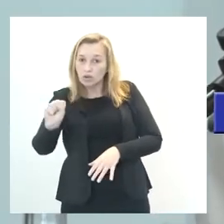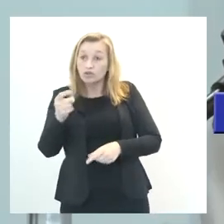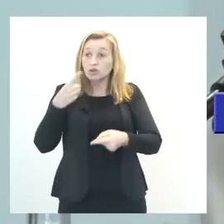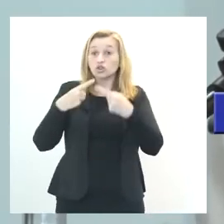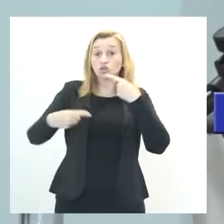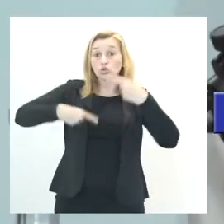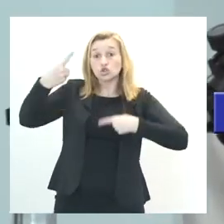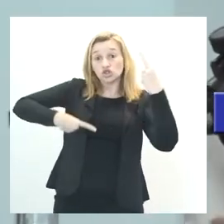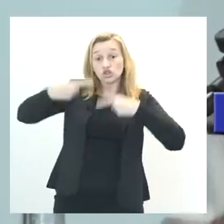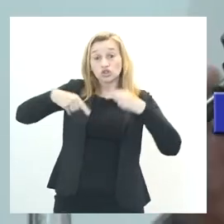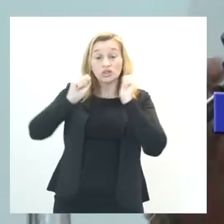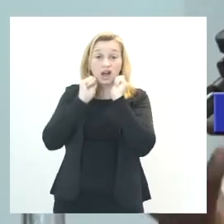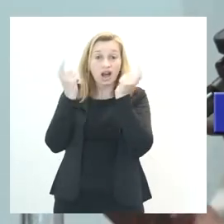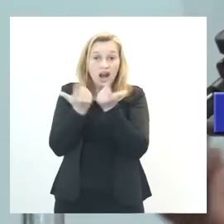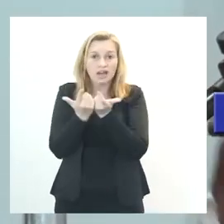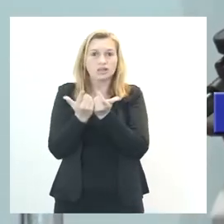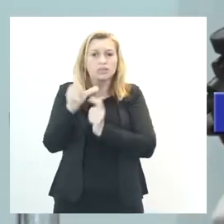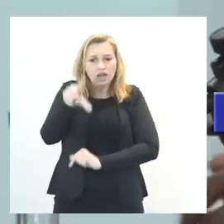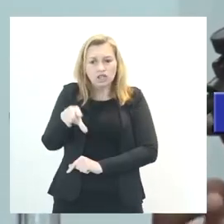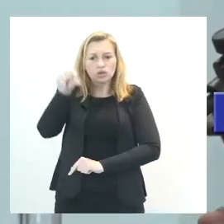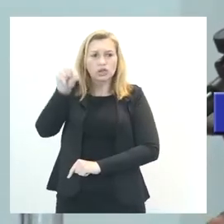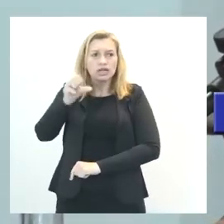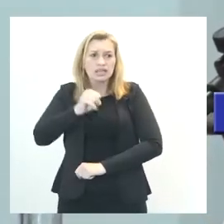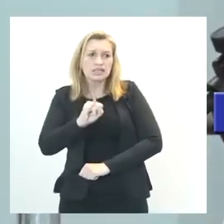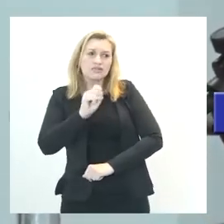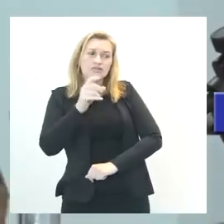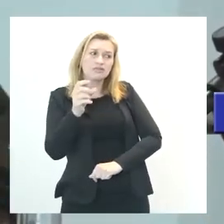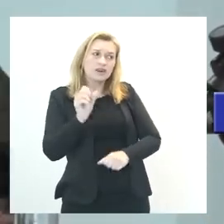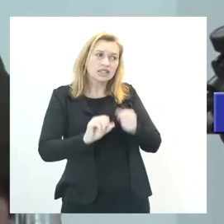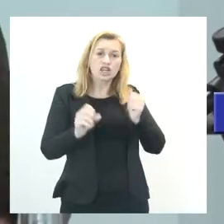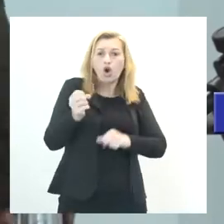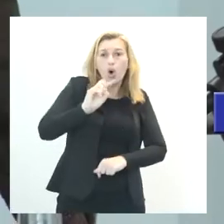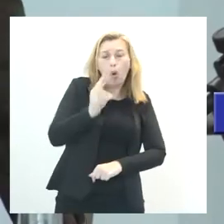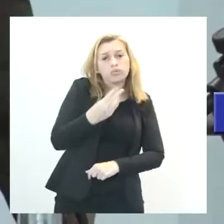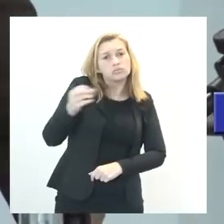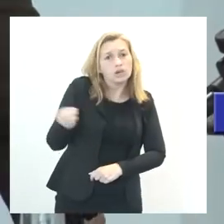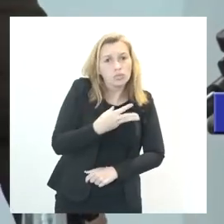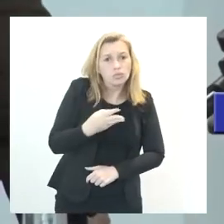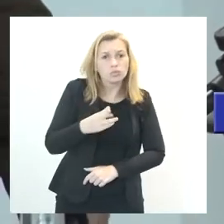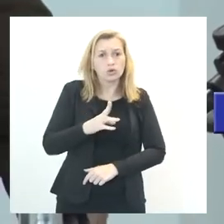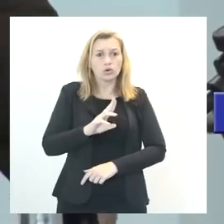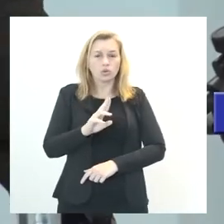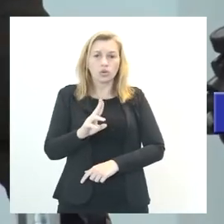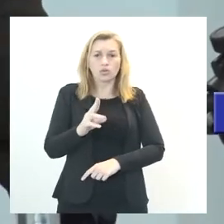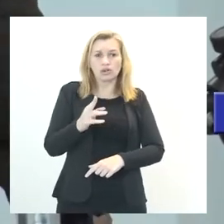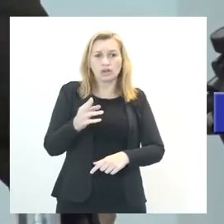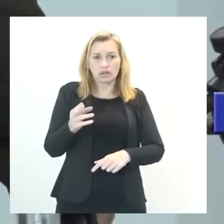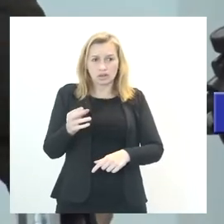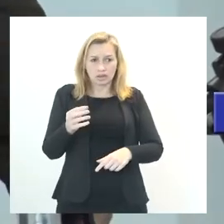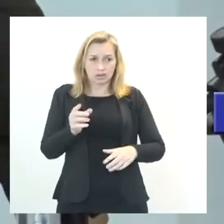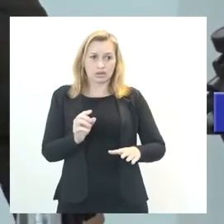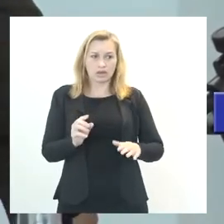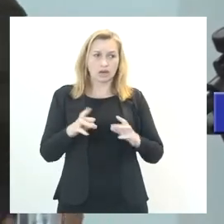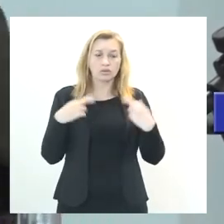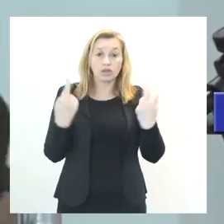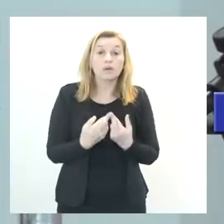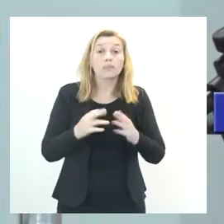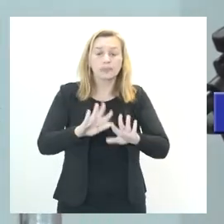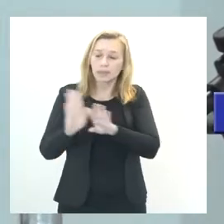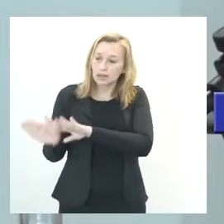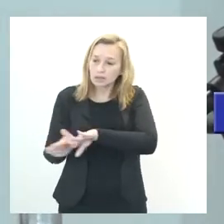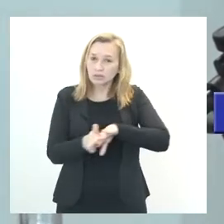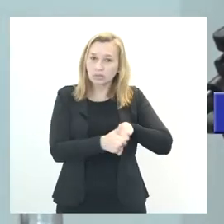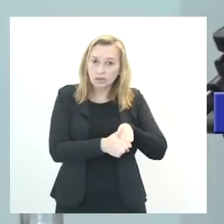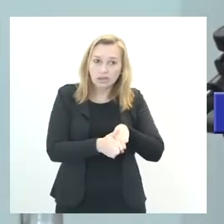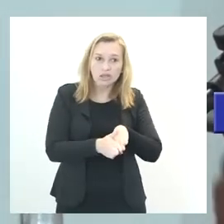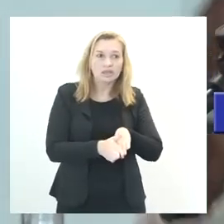parlamentar o d-fine se Faria ou não a concessão passado esse processo ou por trás do